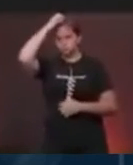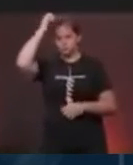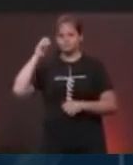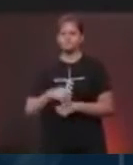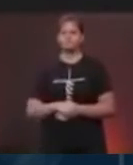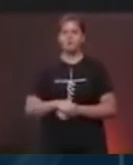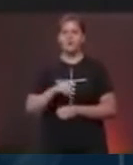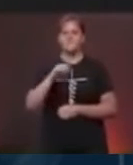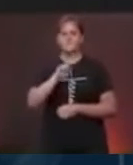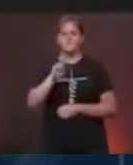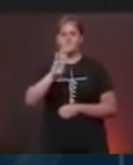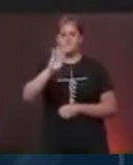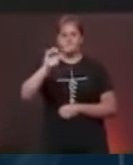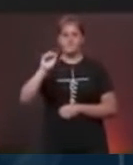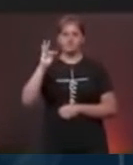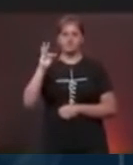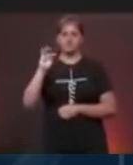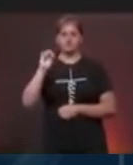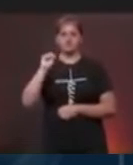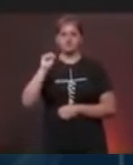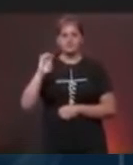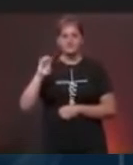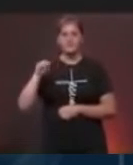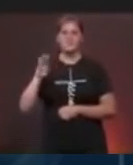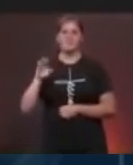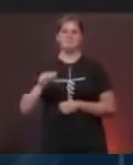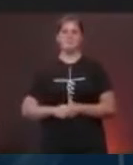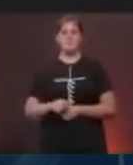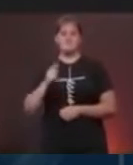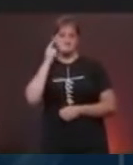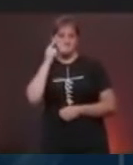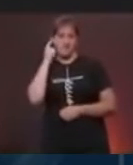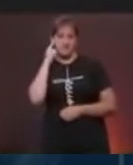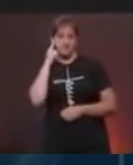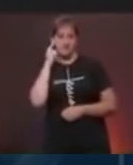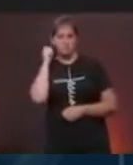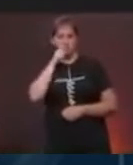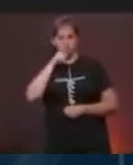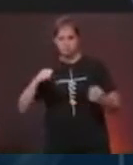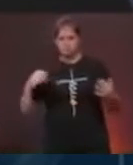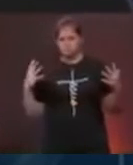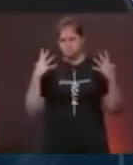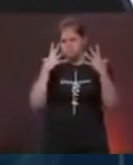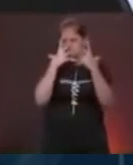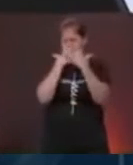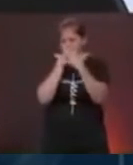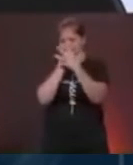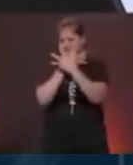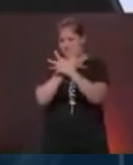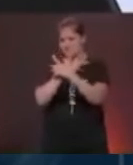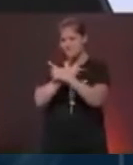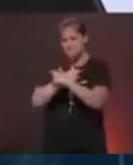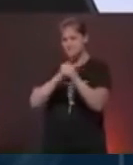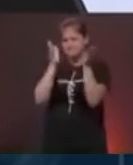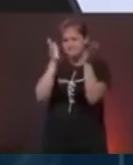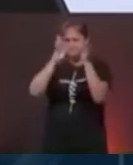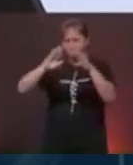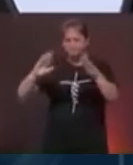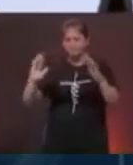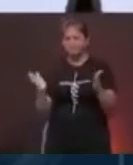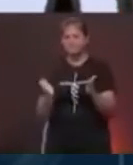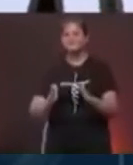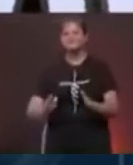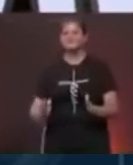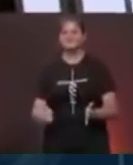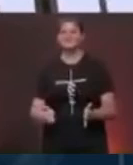de Batseba, pensa numa cavala. É porque a mulher feia não tenta ninguém. Devia ser um